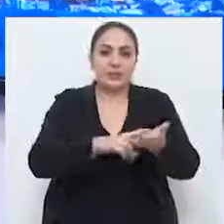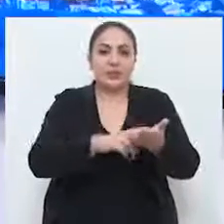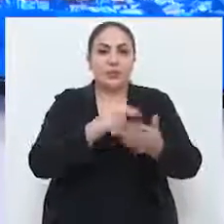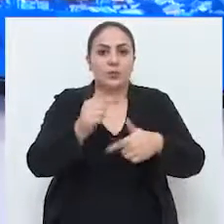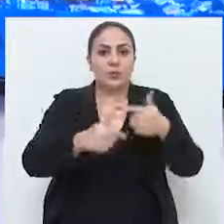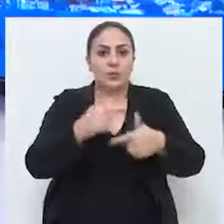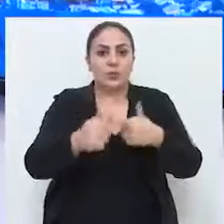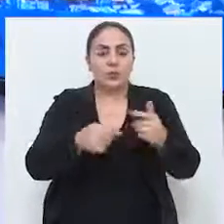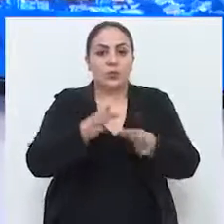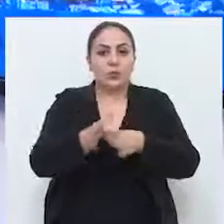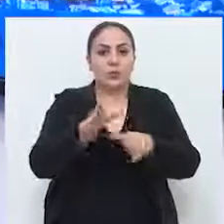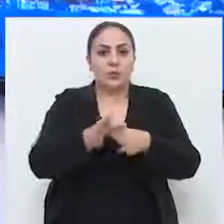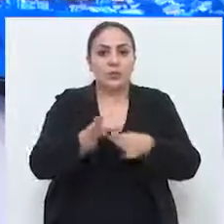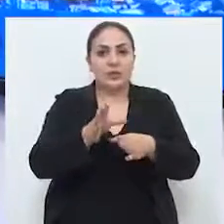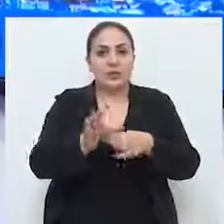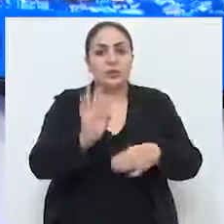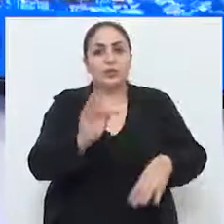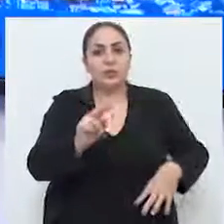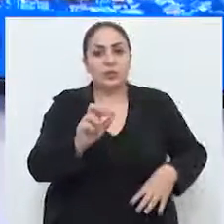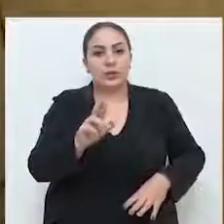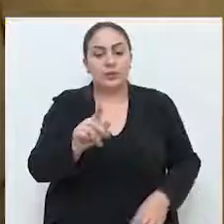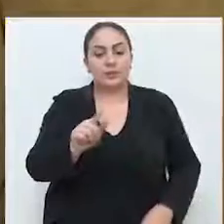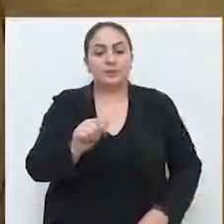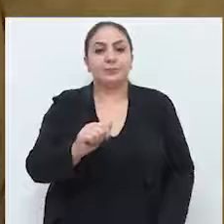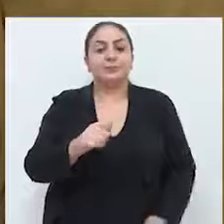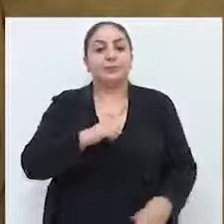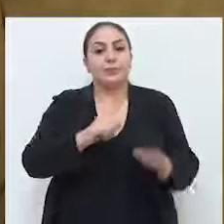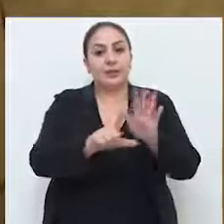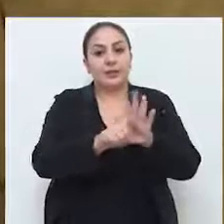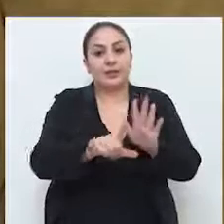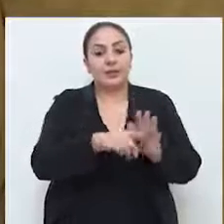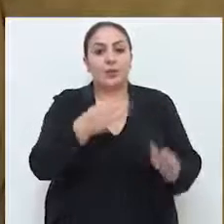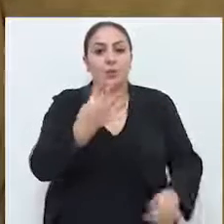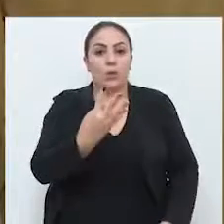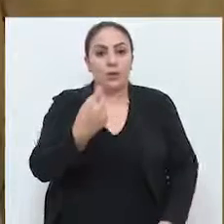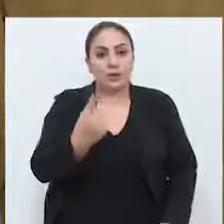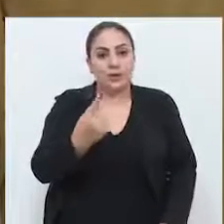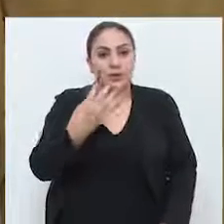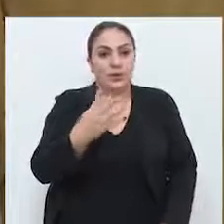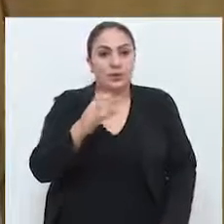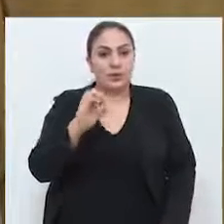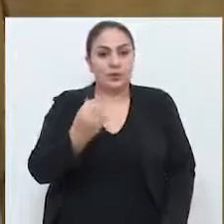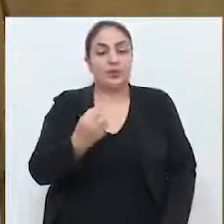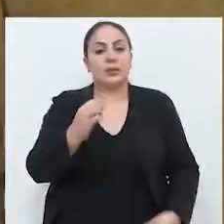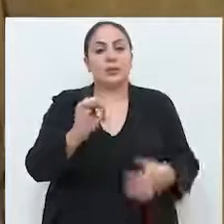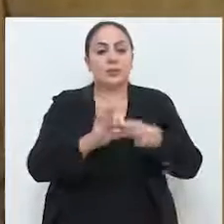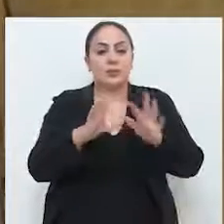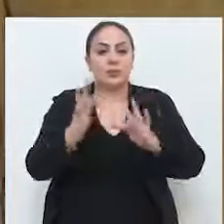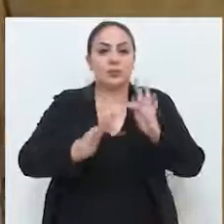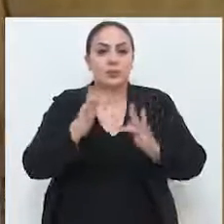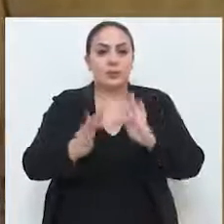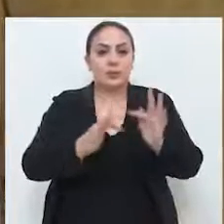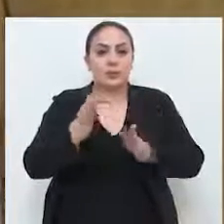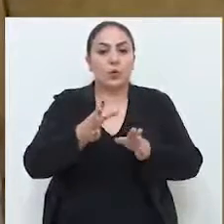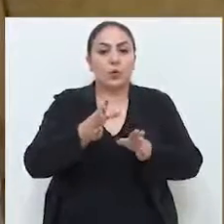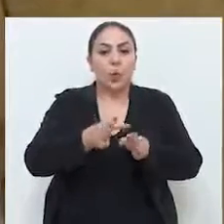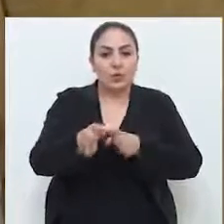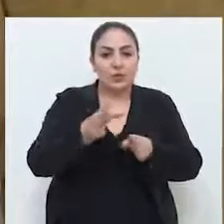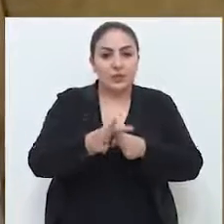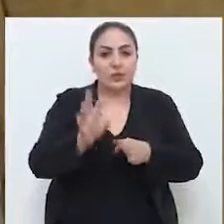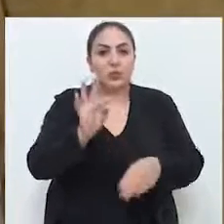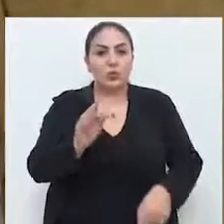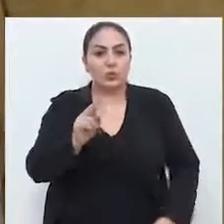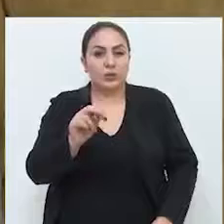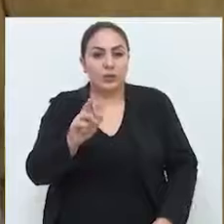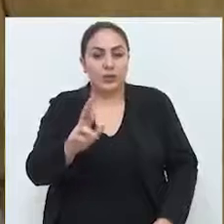regulamenta a operação do Conselho Tutelar. A Lei 41/48, que dispõe sobre o funcionamento do Conselho Tutelar aqui em